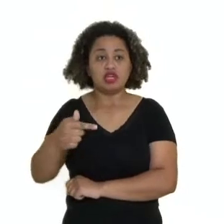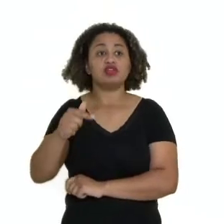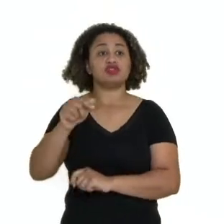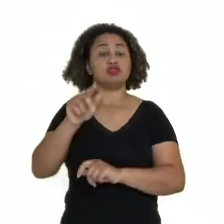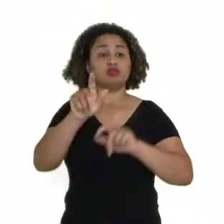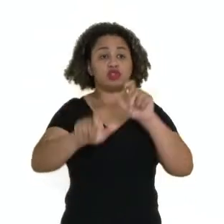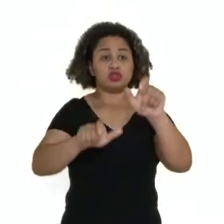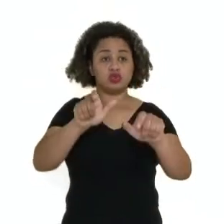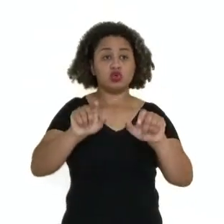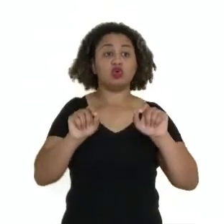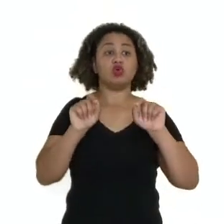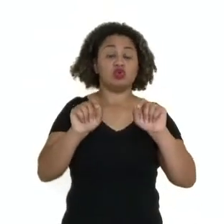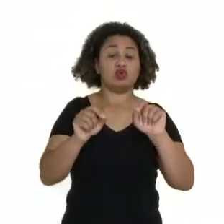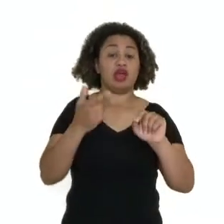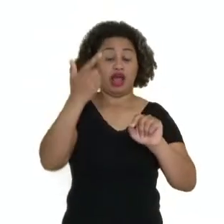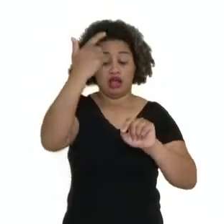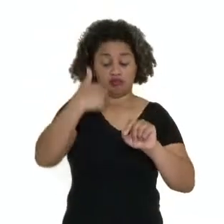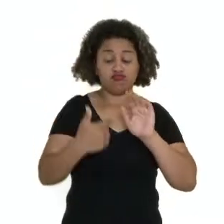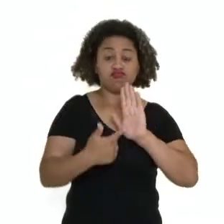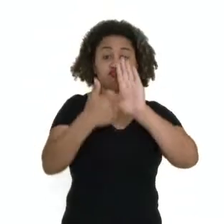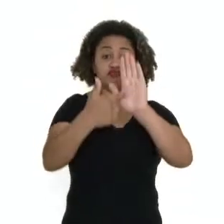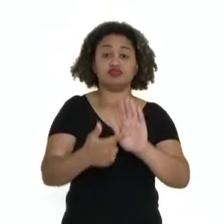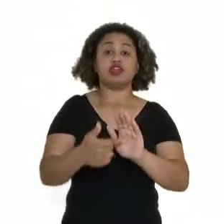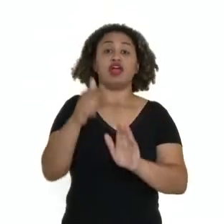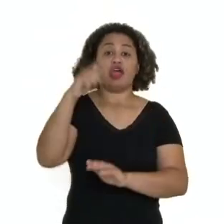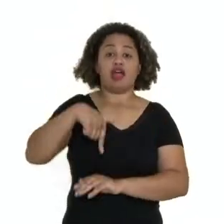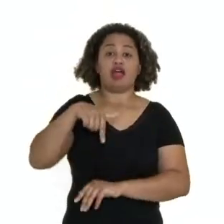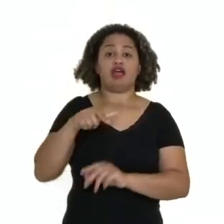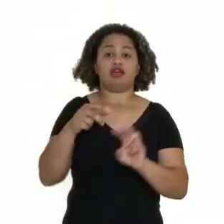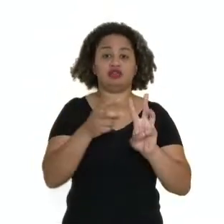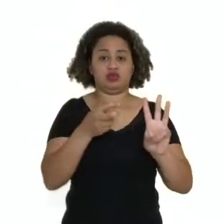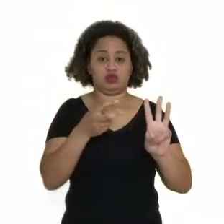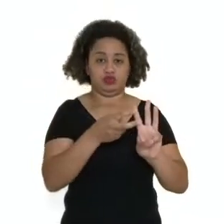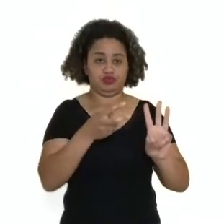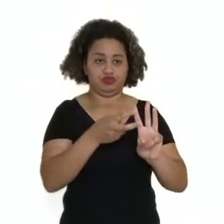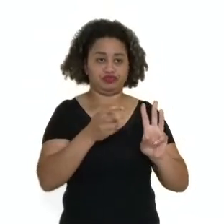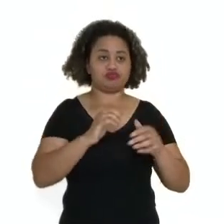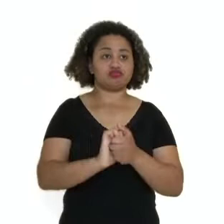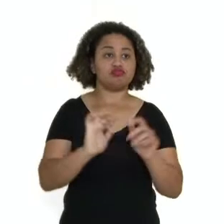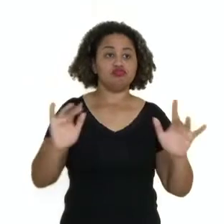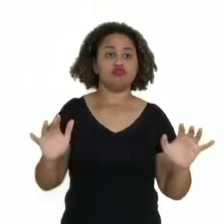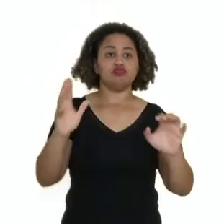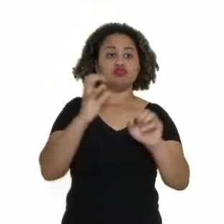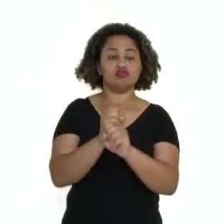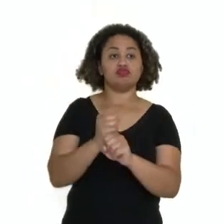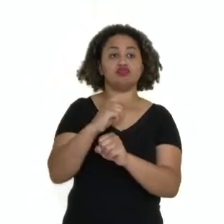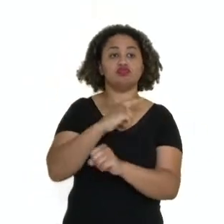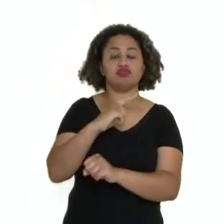896.917 pessoas que se declaram indígenas. Desse total,